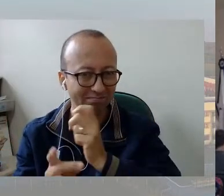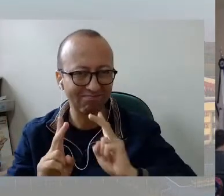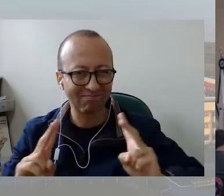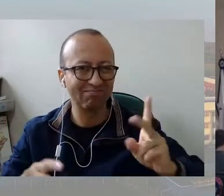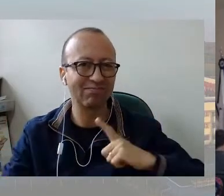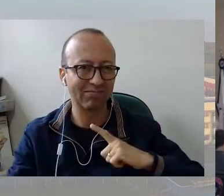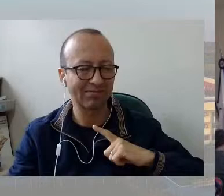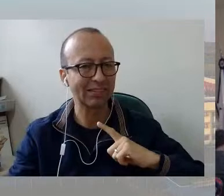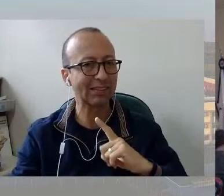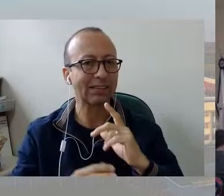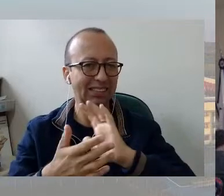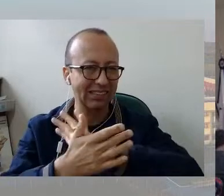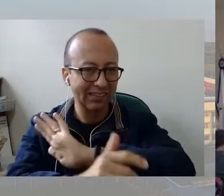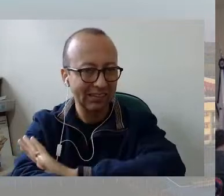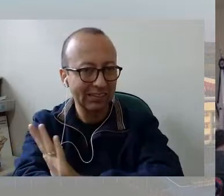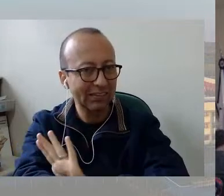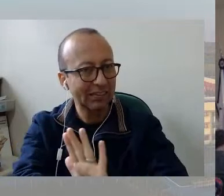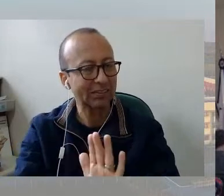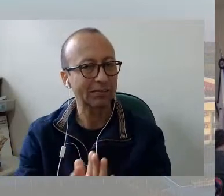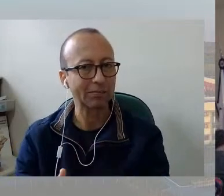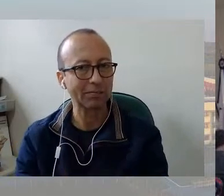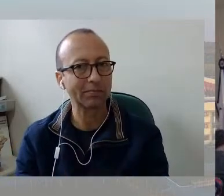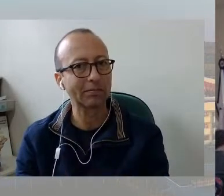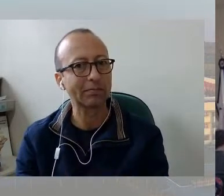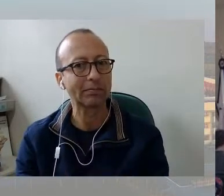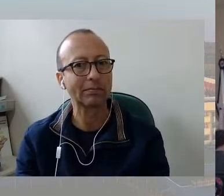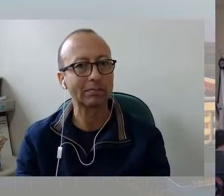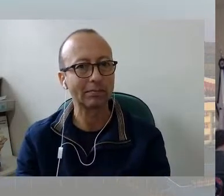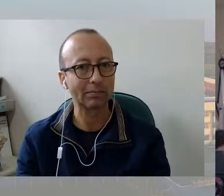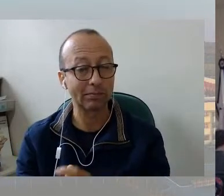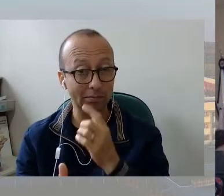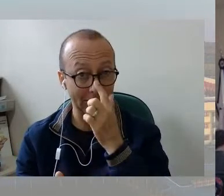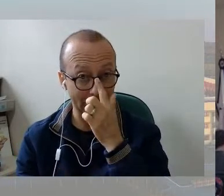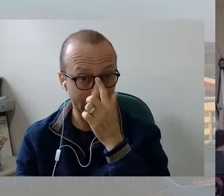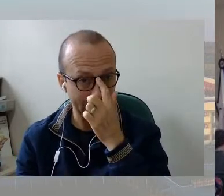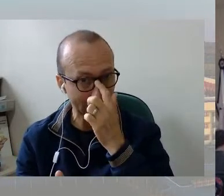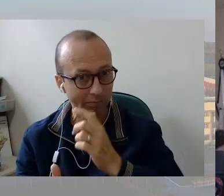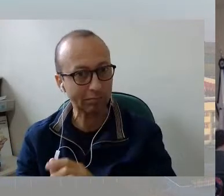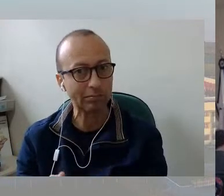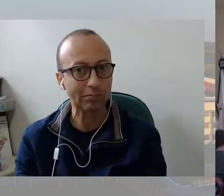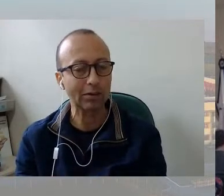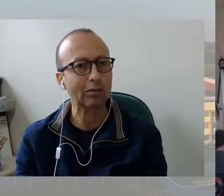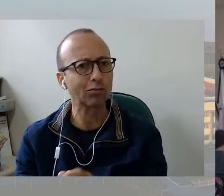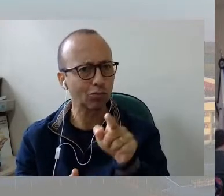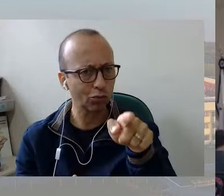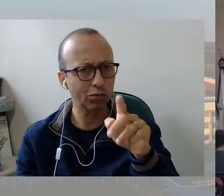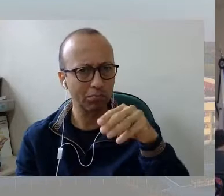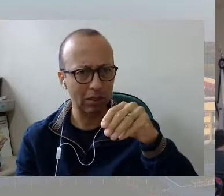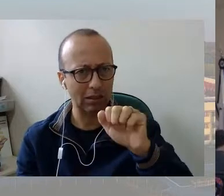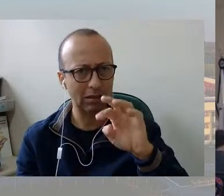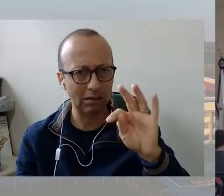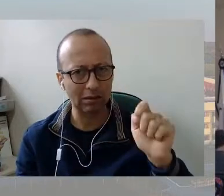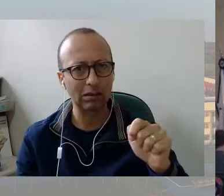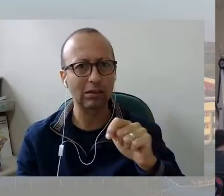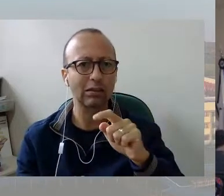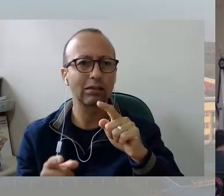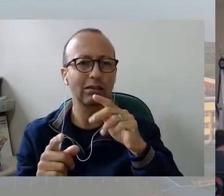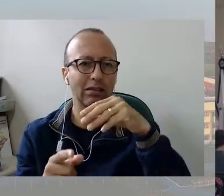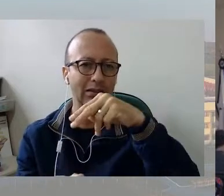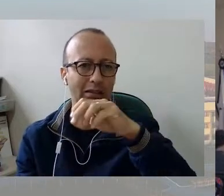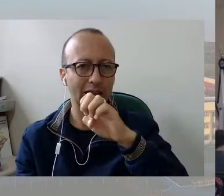passaste, aos NEABs, meus parabéns, é uma luta de poucos, mas que ecoa em